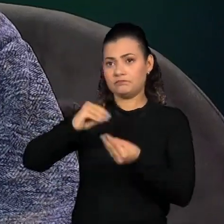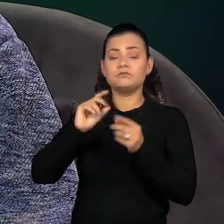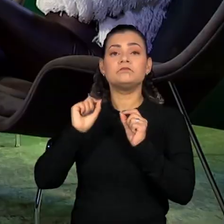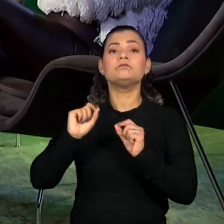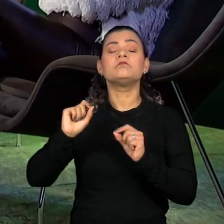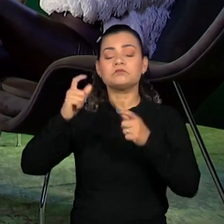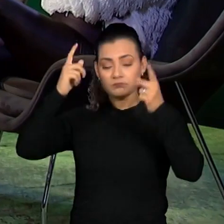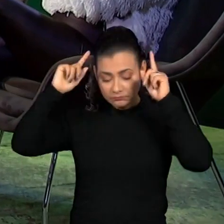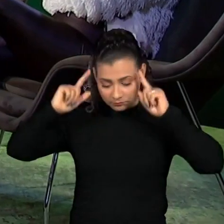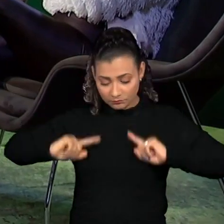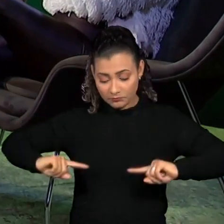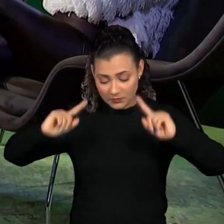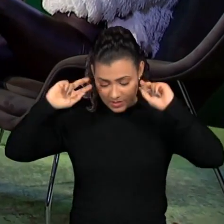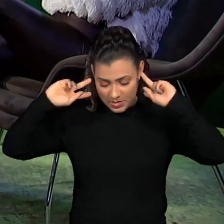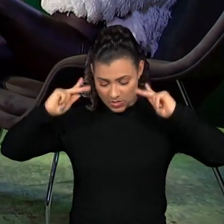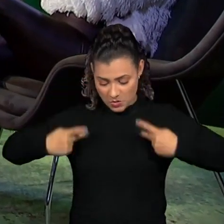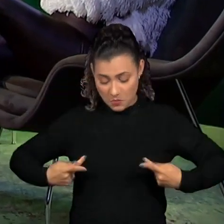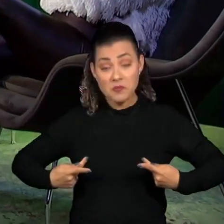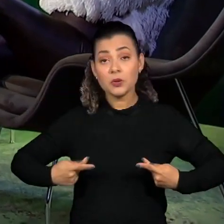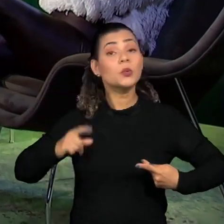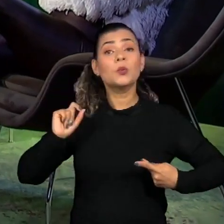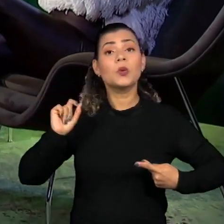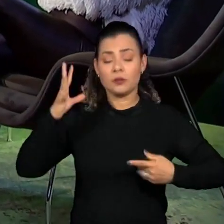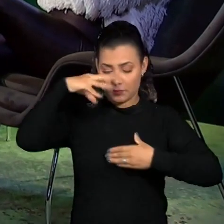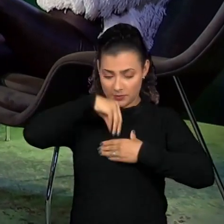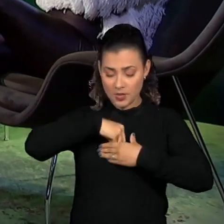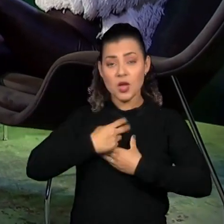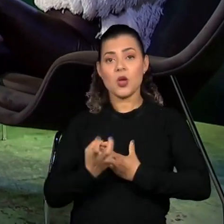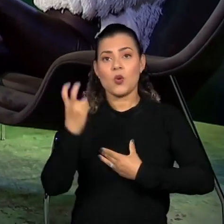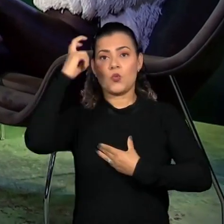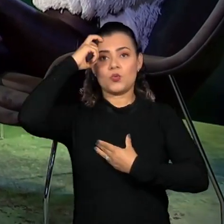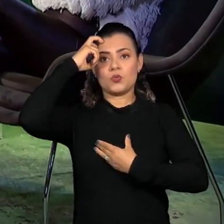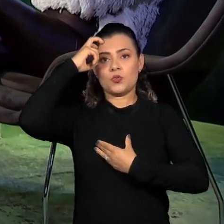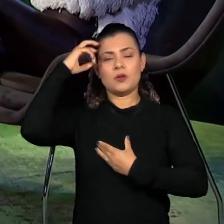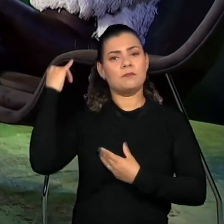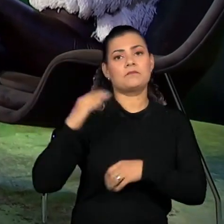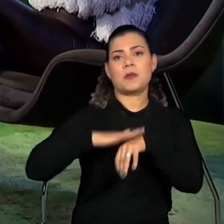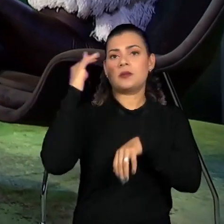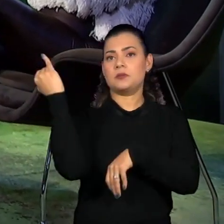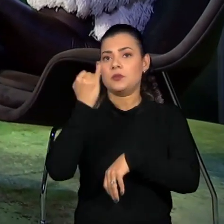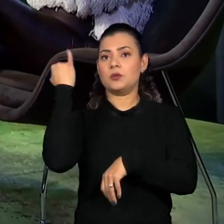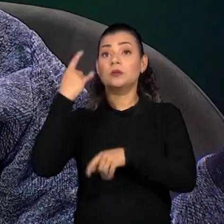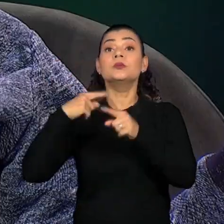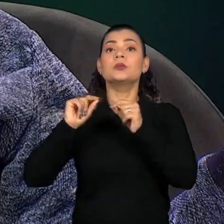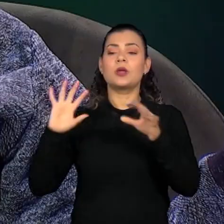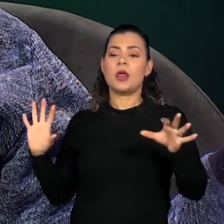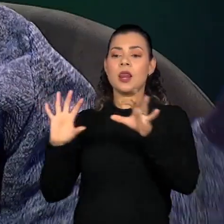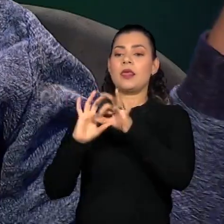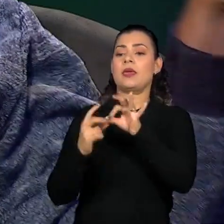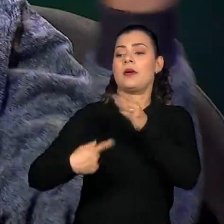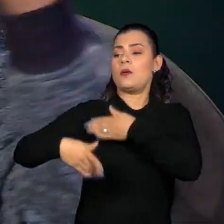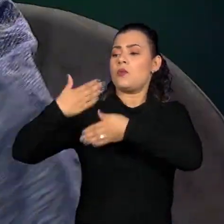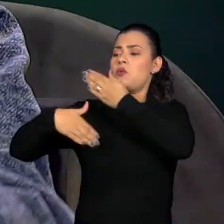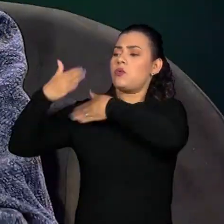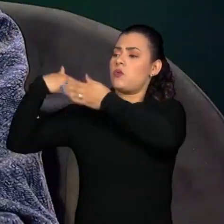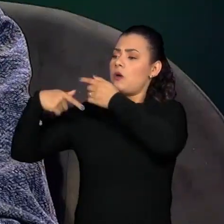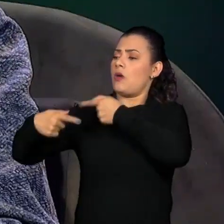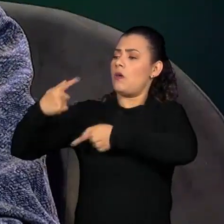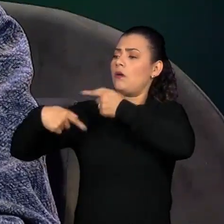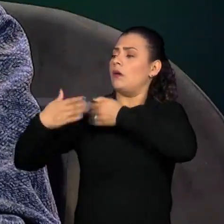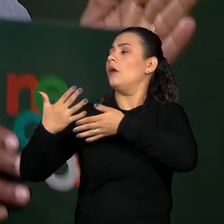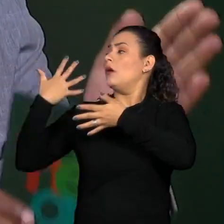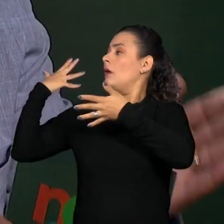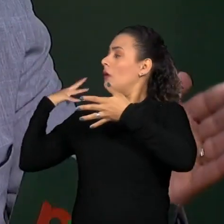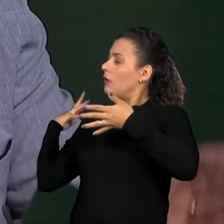a cultura. A arte, a cultura é que nos liga aos nossos ancestrais. É que você tem a tradição.